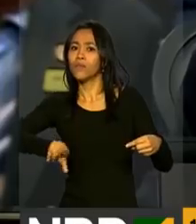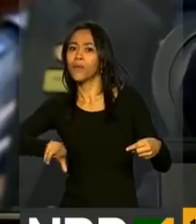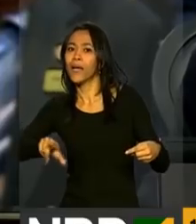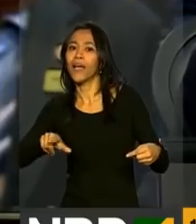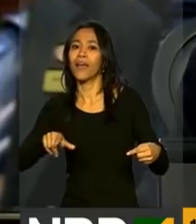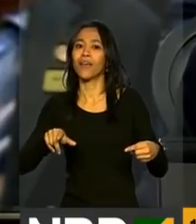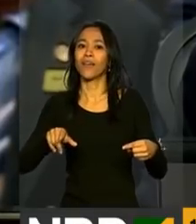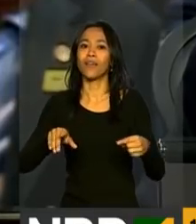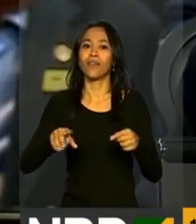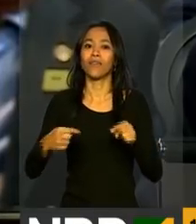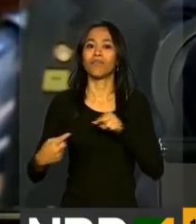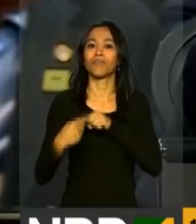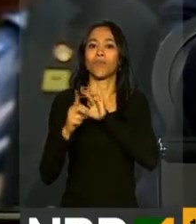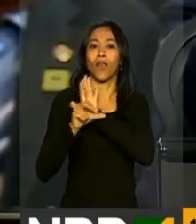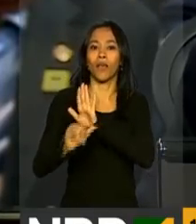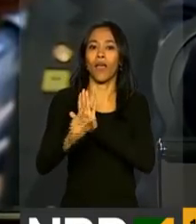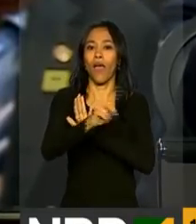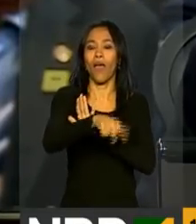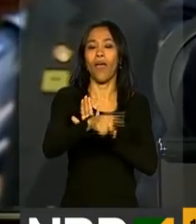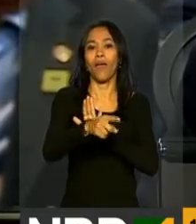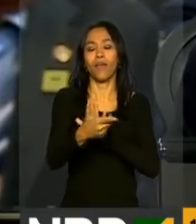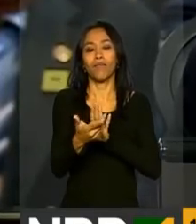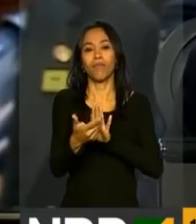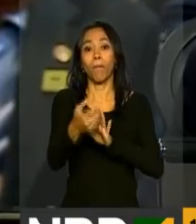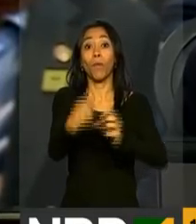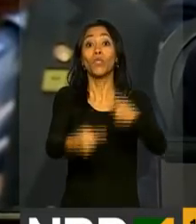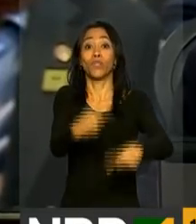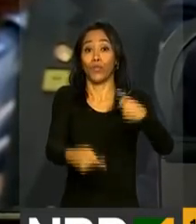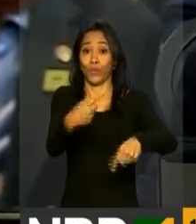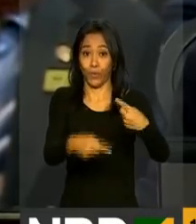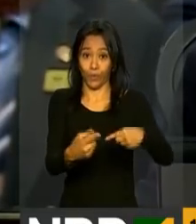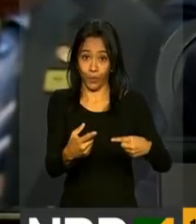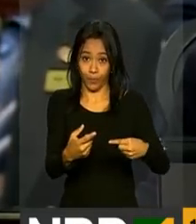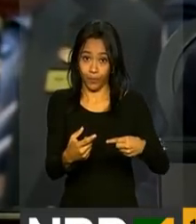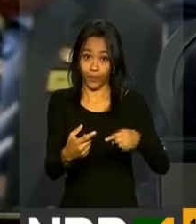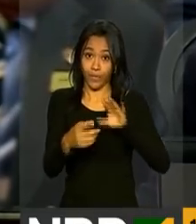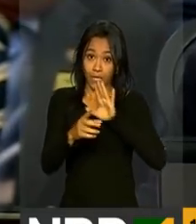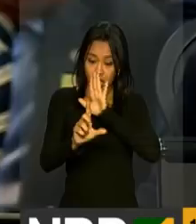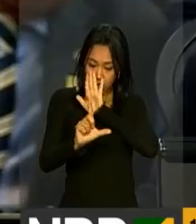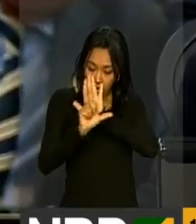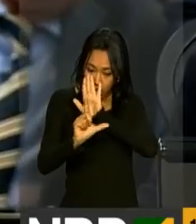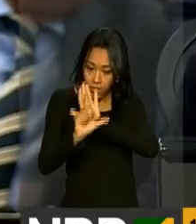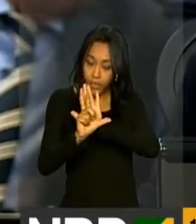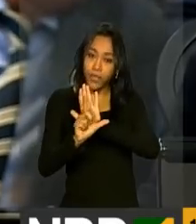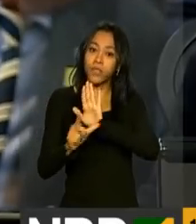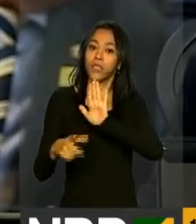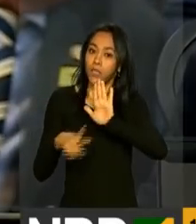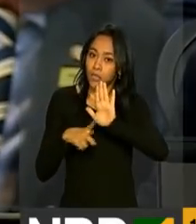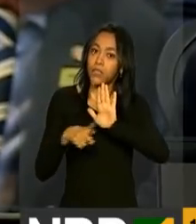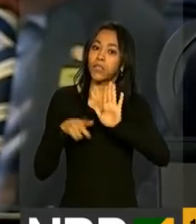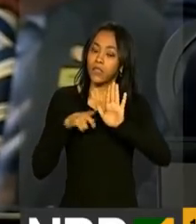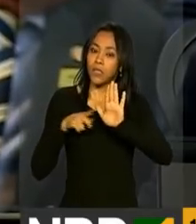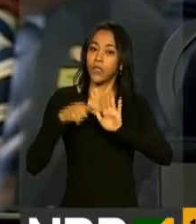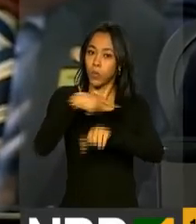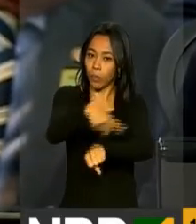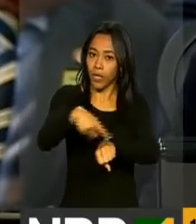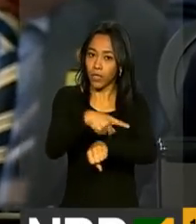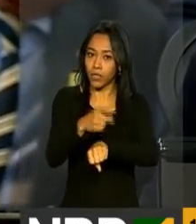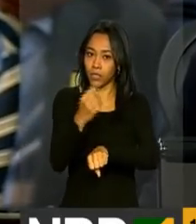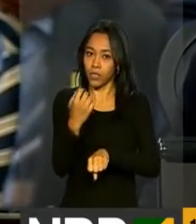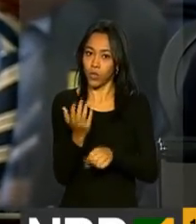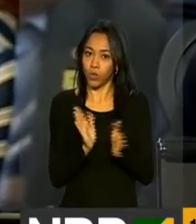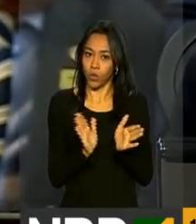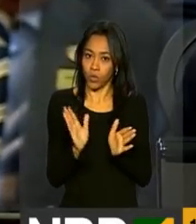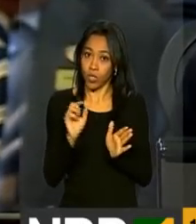fenômeno político quer dizer é juridicamente você tem no estado brasileiro dois momentos